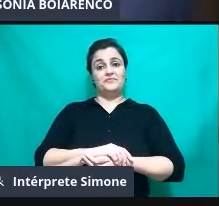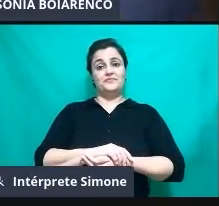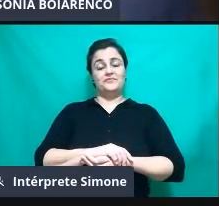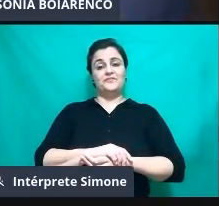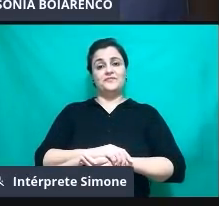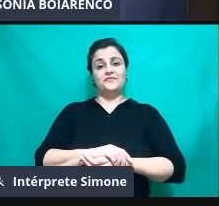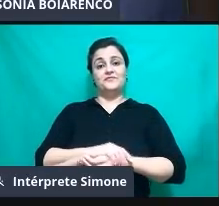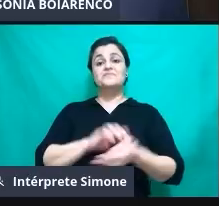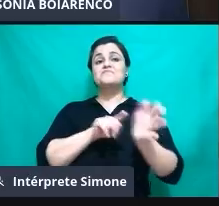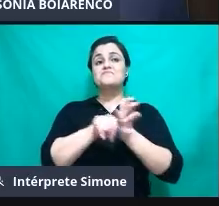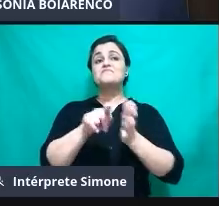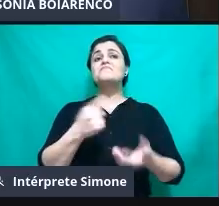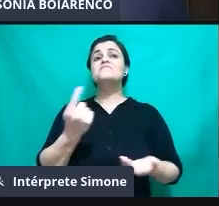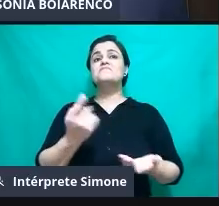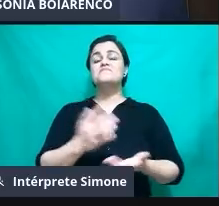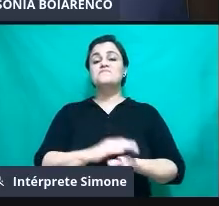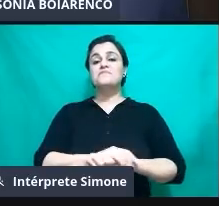só.